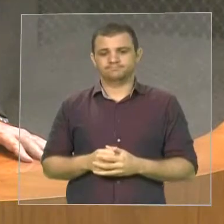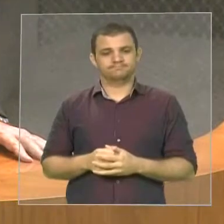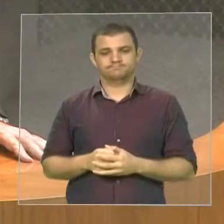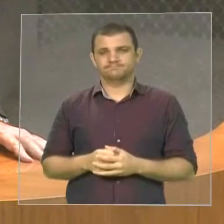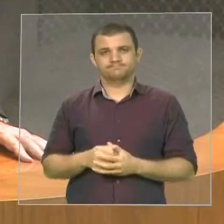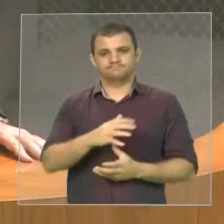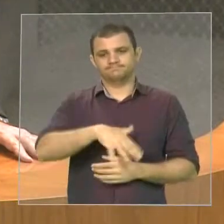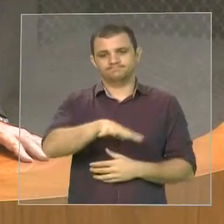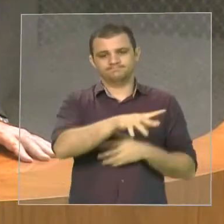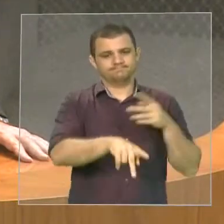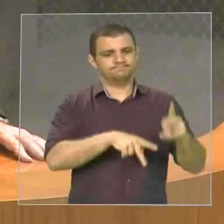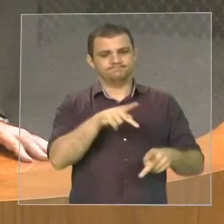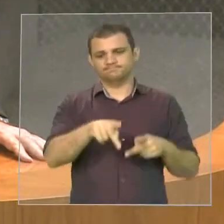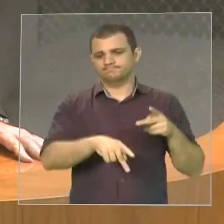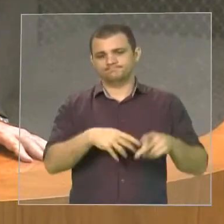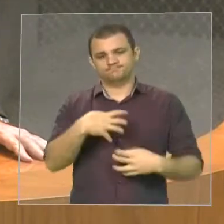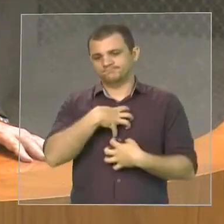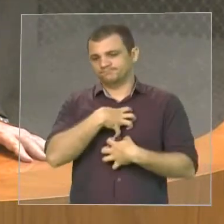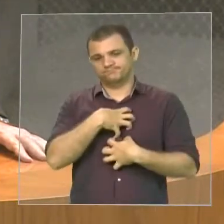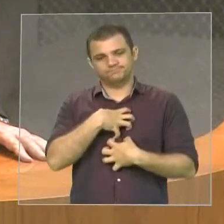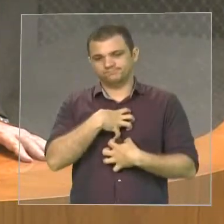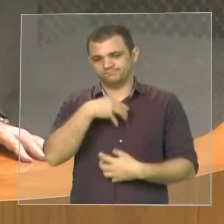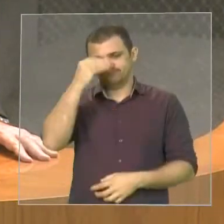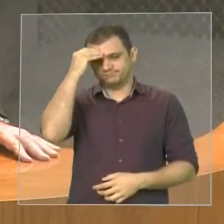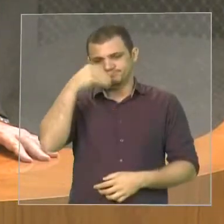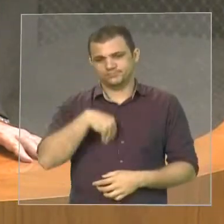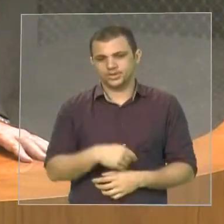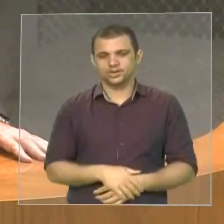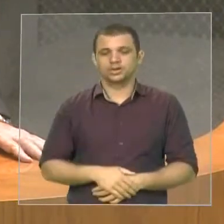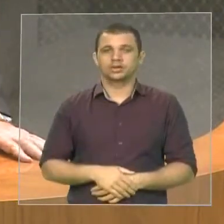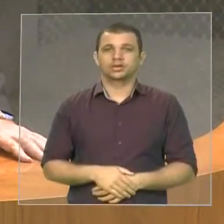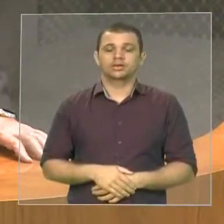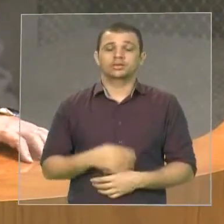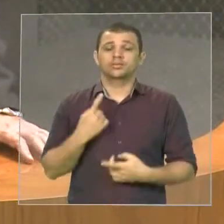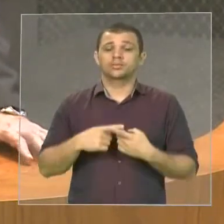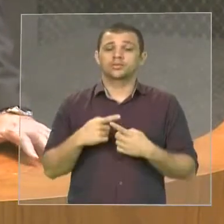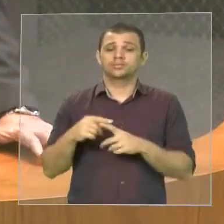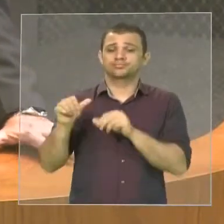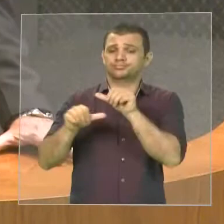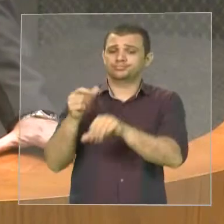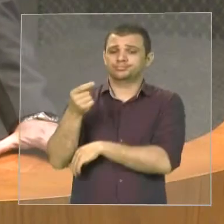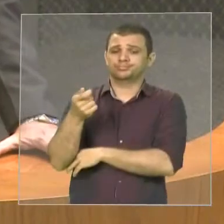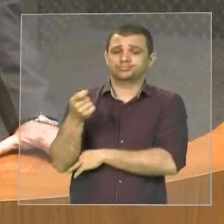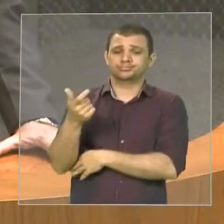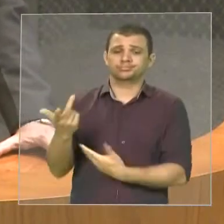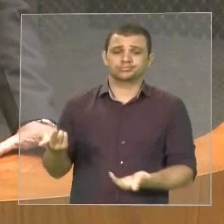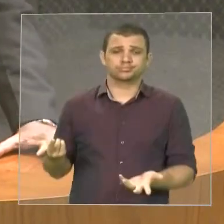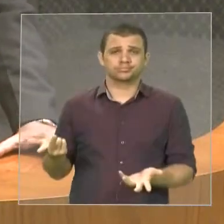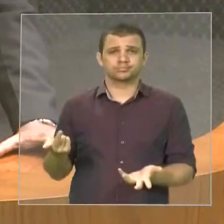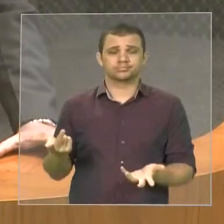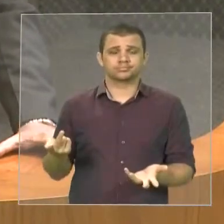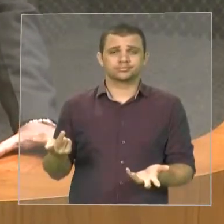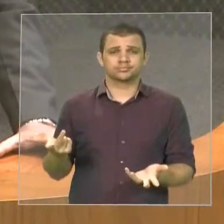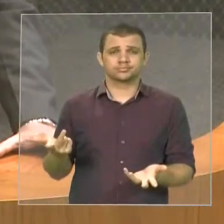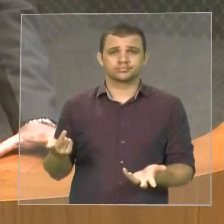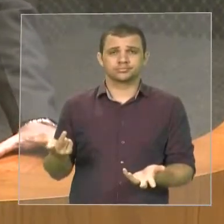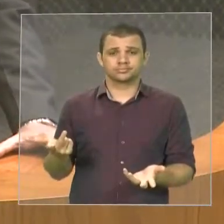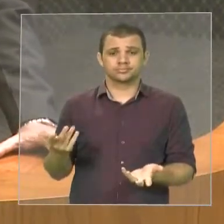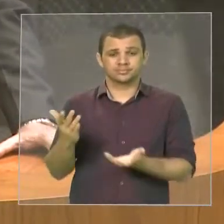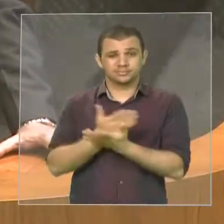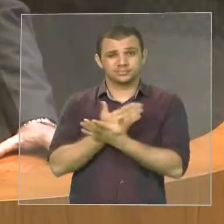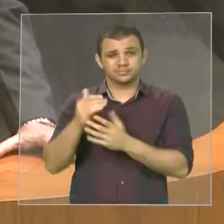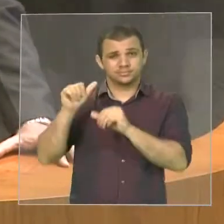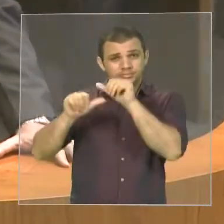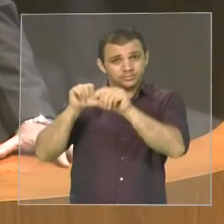a população do Brasil. De fato, poucas alterações foram feitas. E